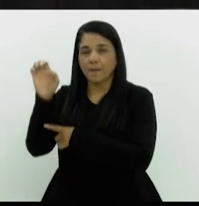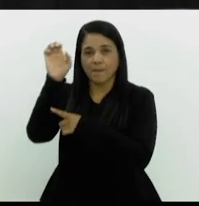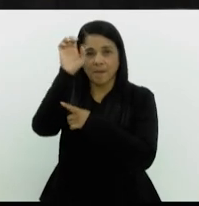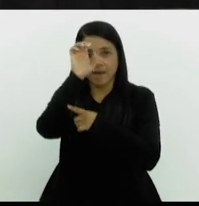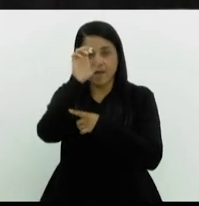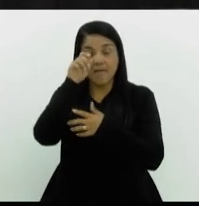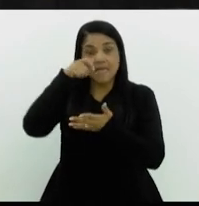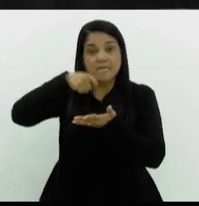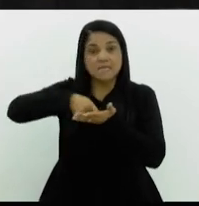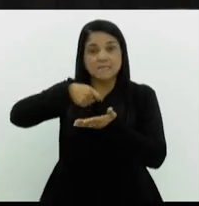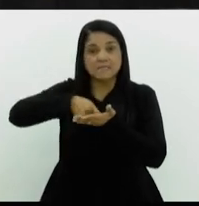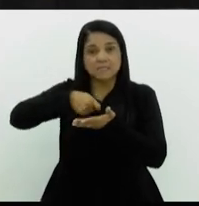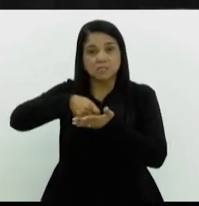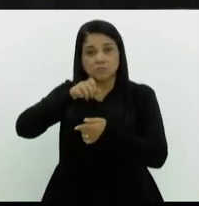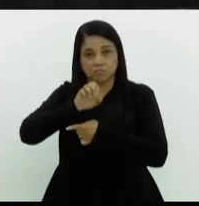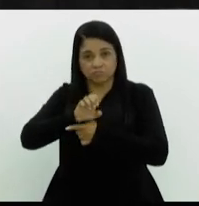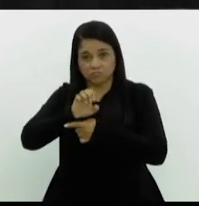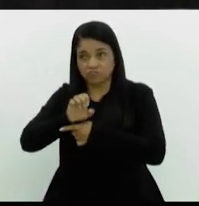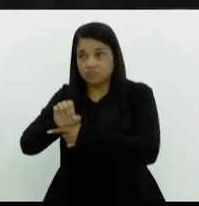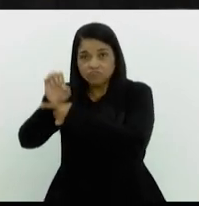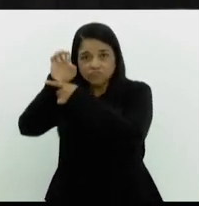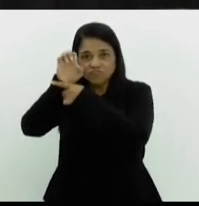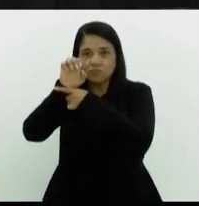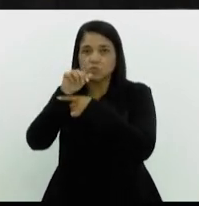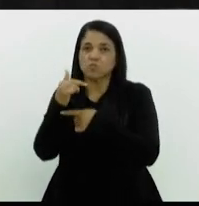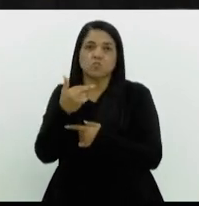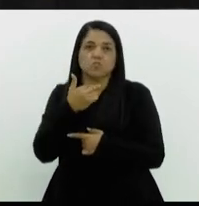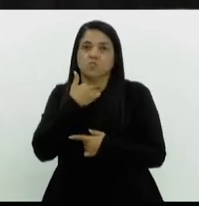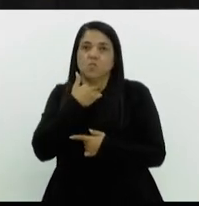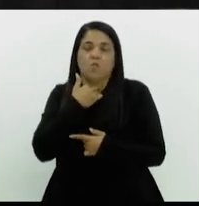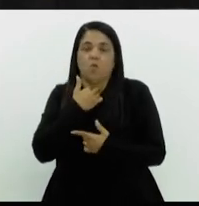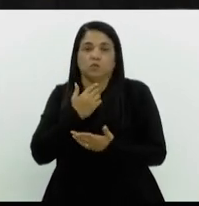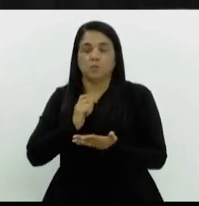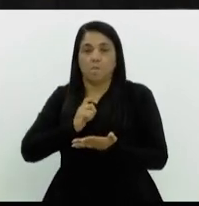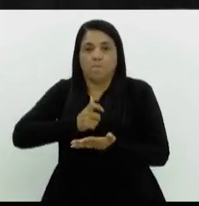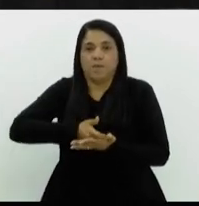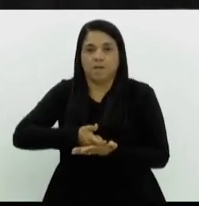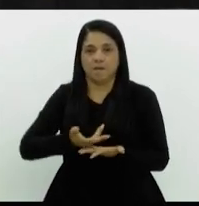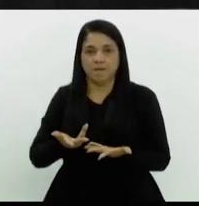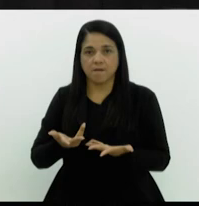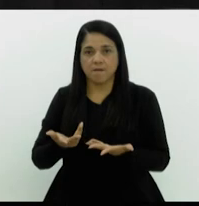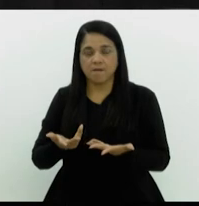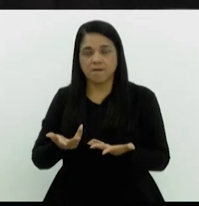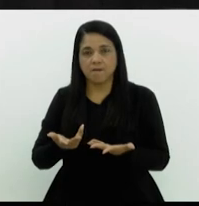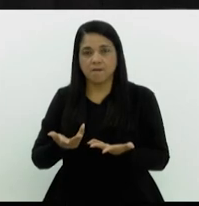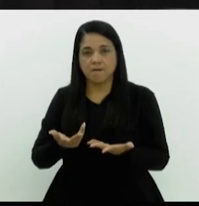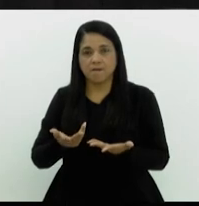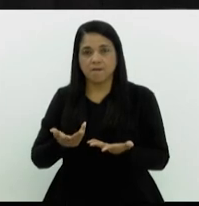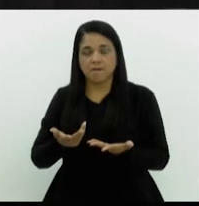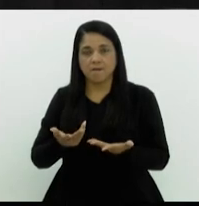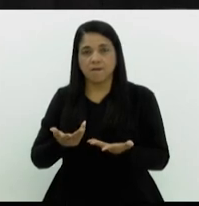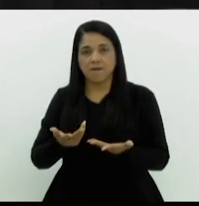do Estado aquilo que ele não pode fazer. E, em contrapartida,